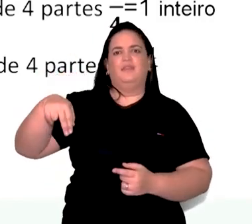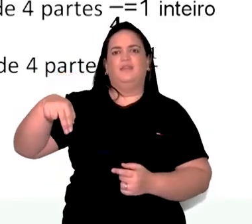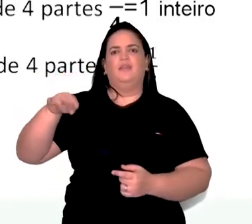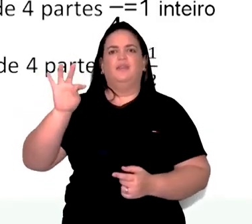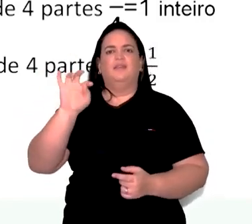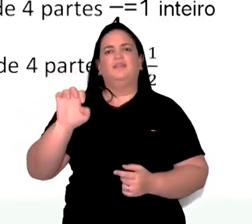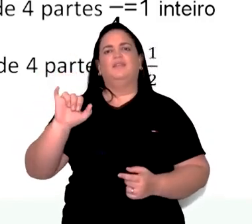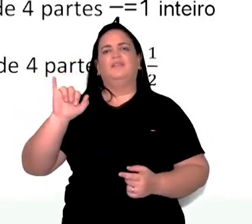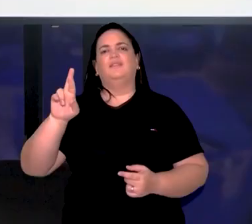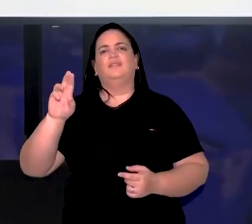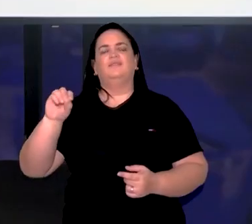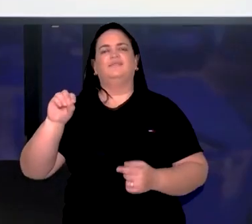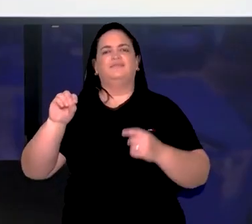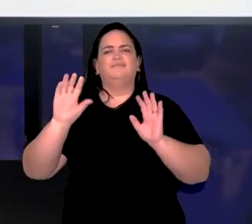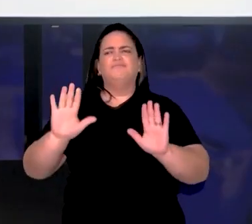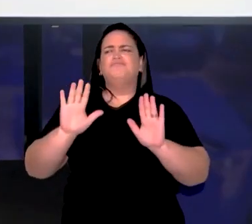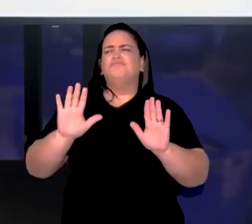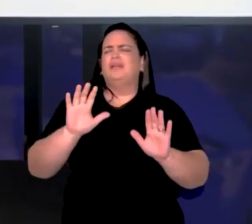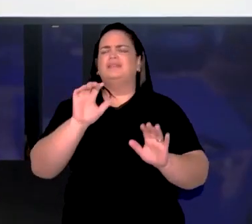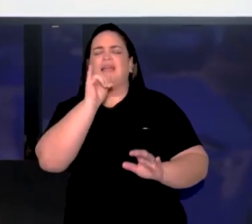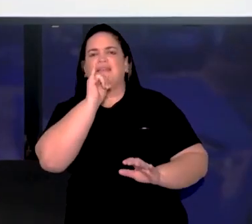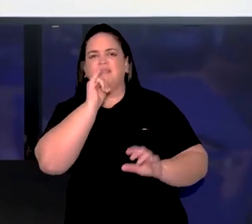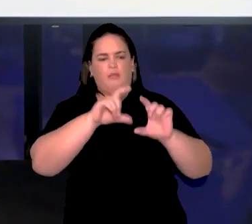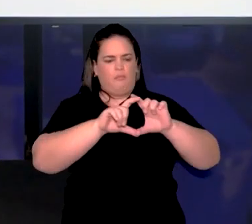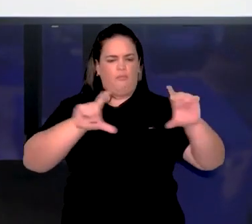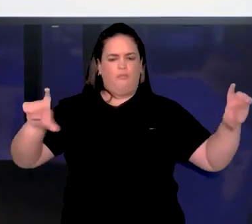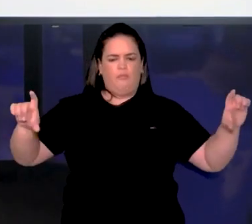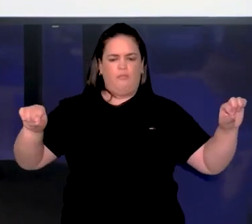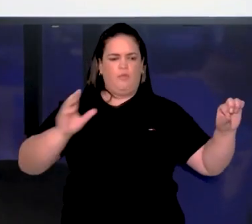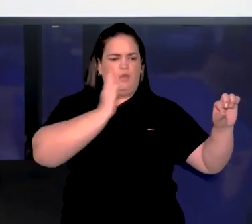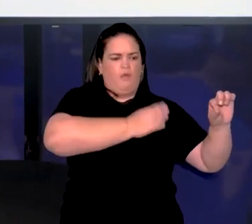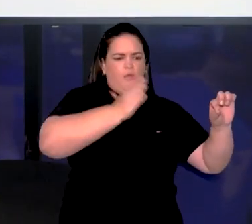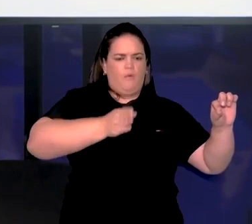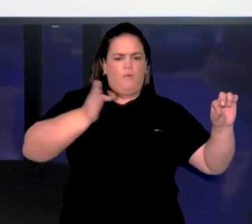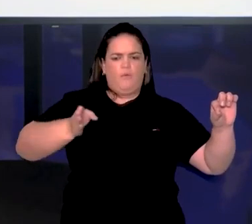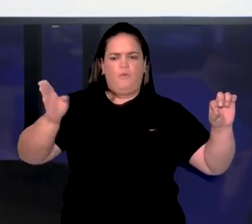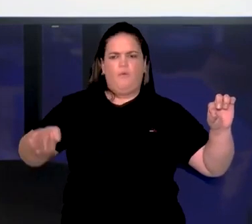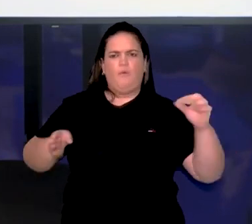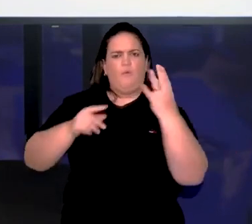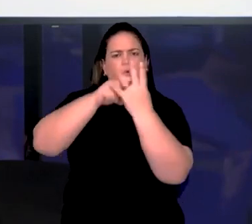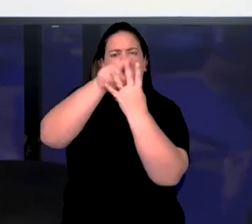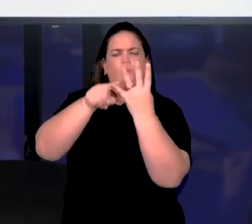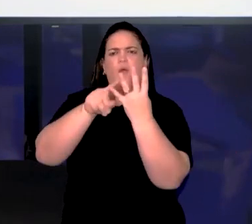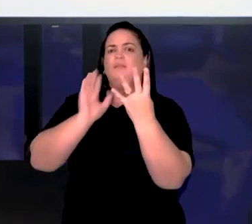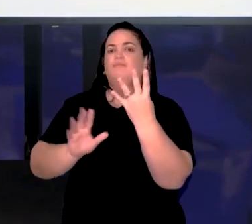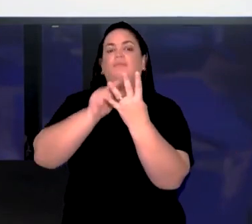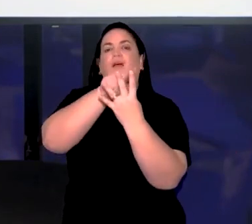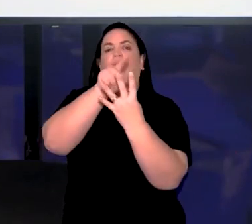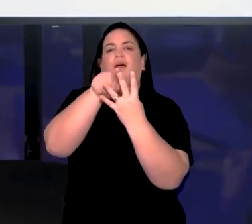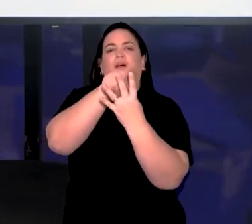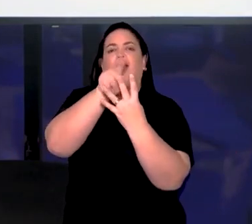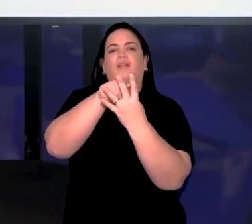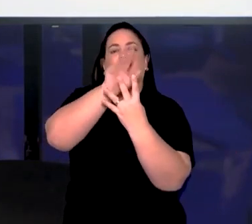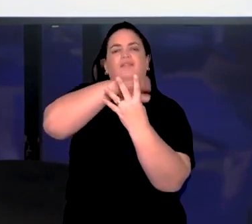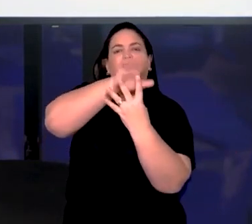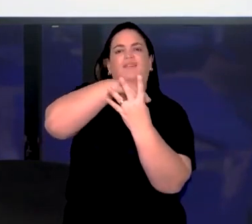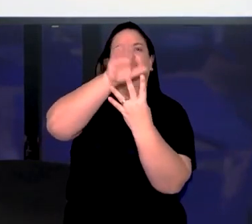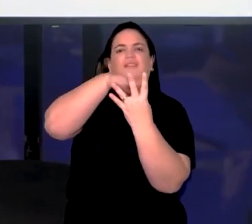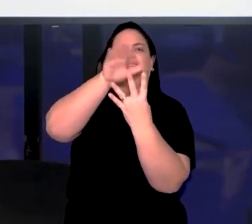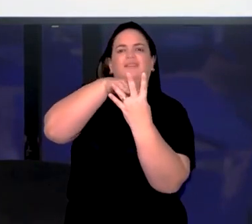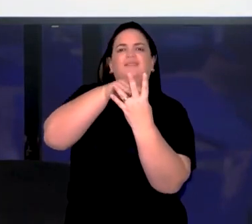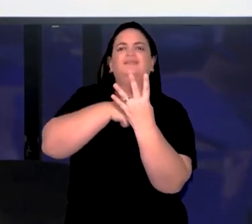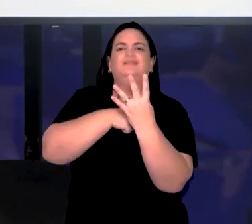2 retângulos de 4 partes? Aí eu vou observar o quê? Que a parte